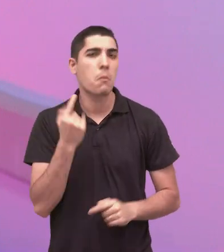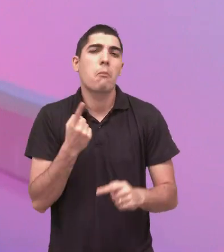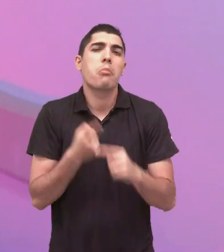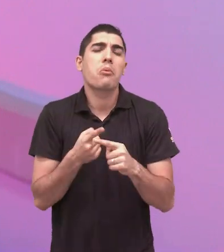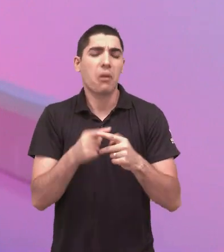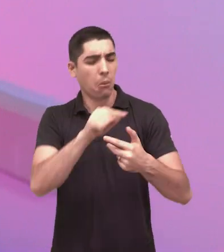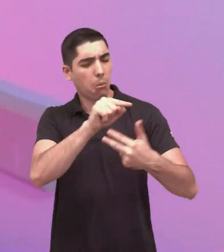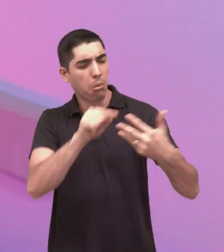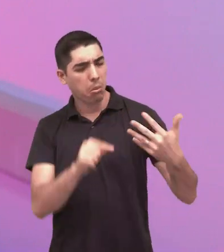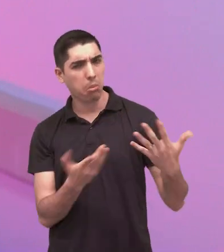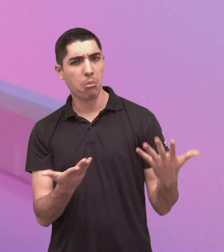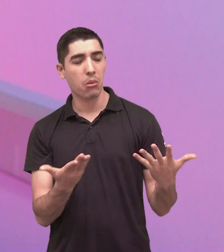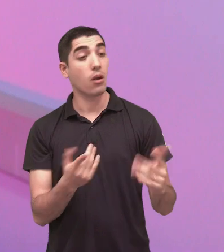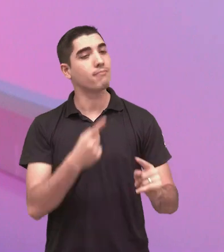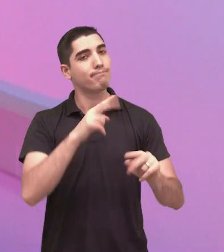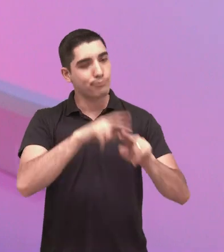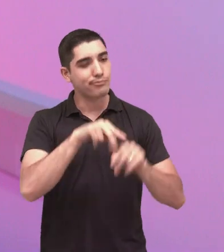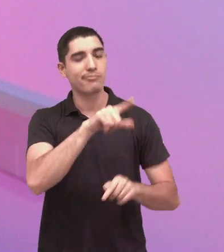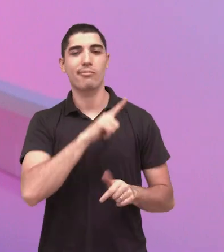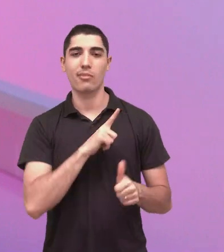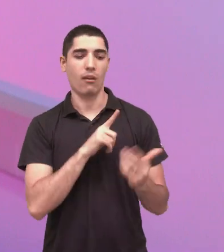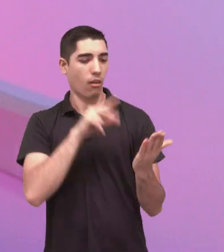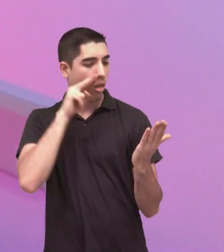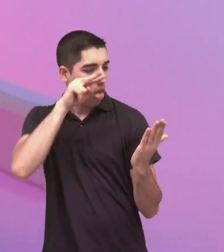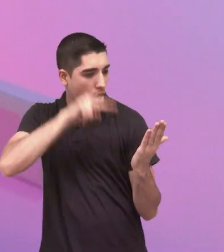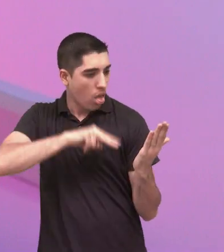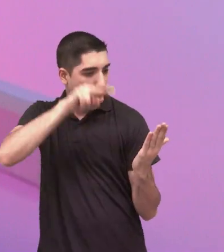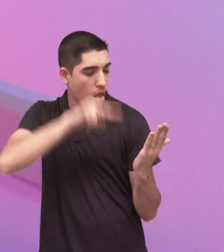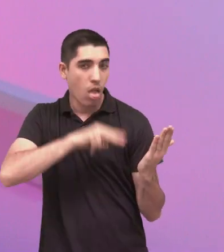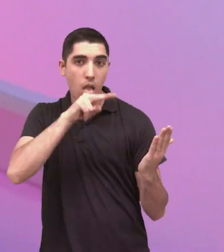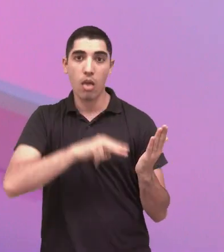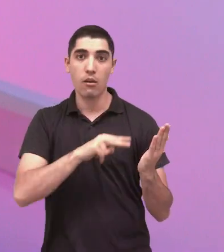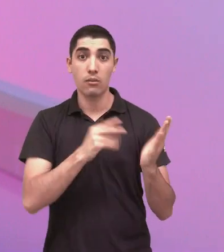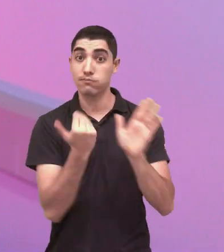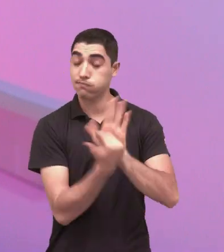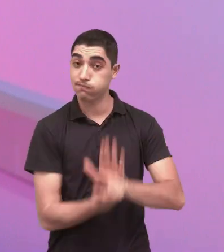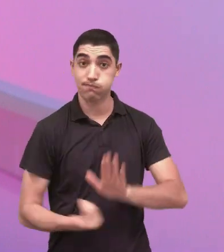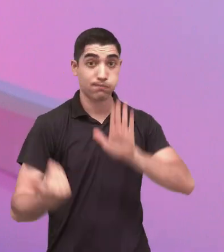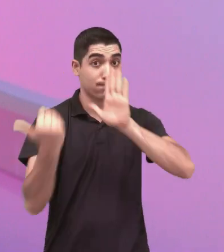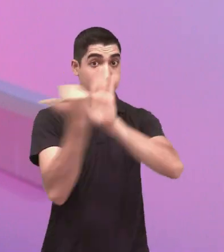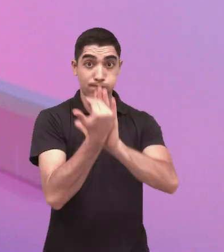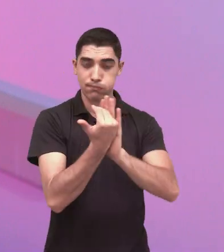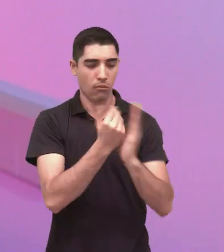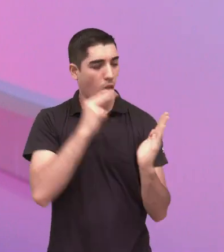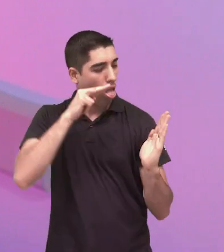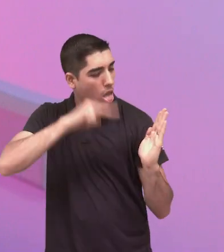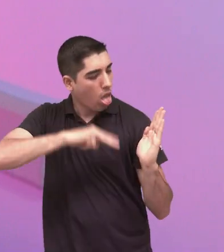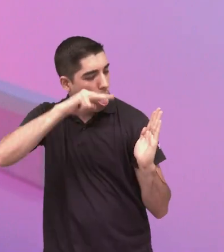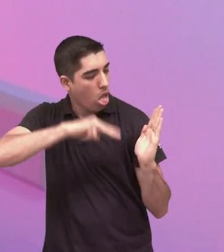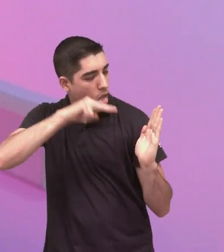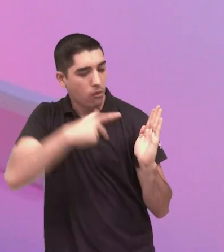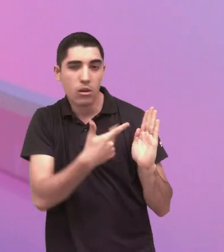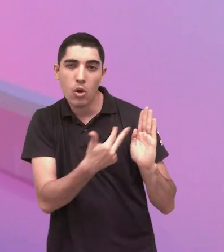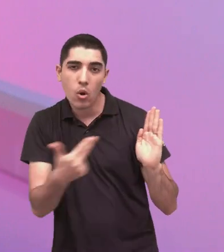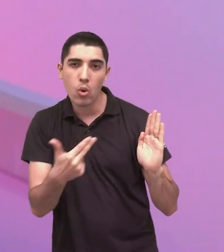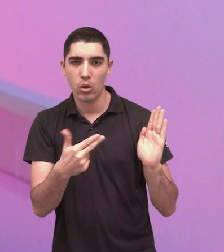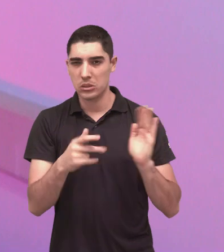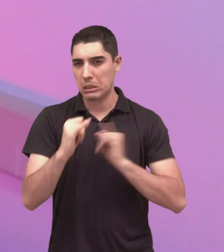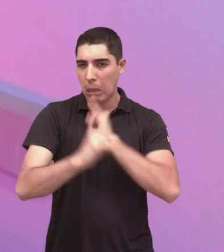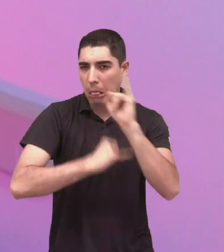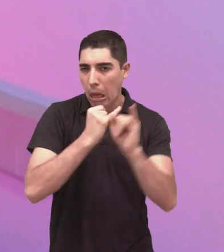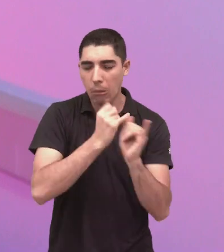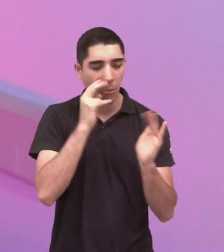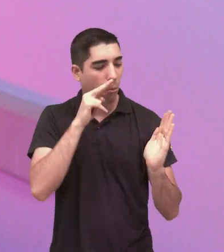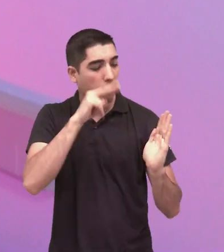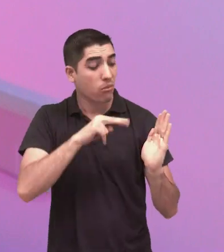a conteúdos, né, que são ali consumidos de forma muito exacerbada. Então, são conteúdos que eu costumo pensar